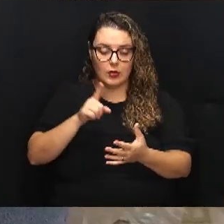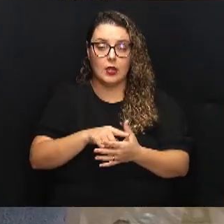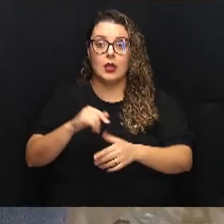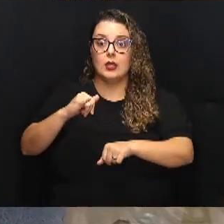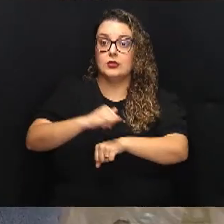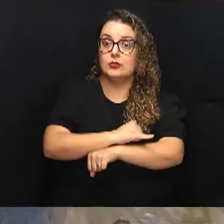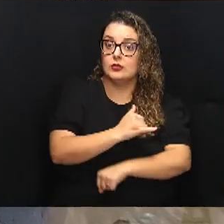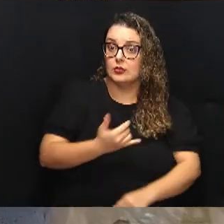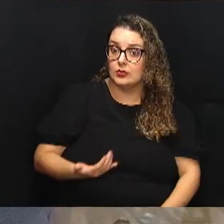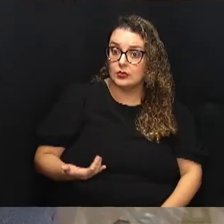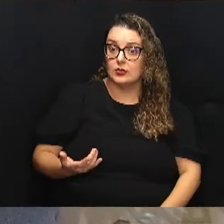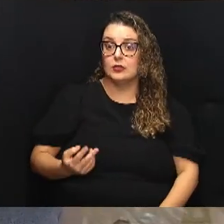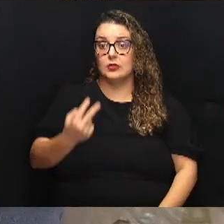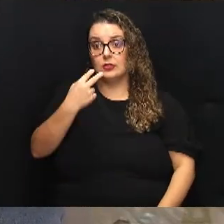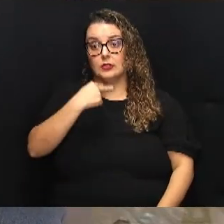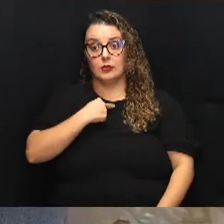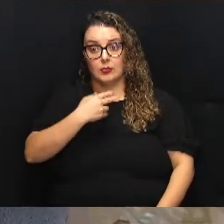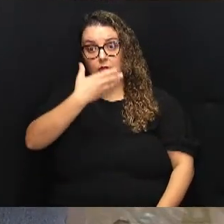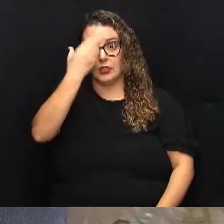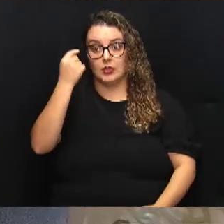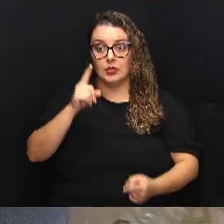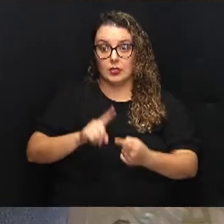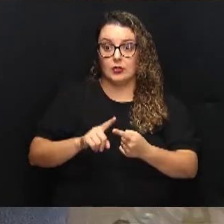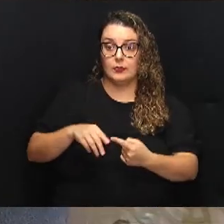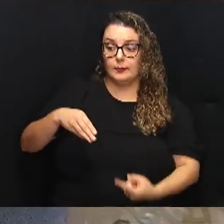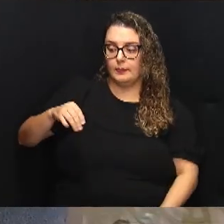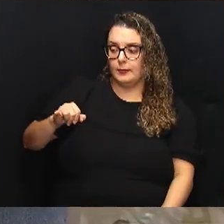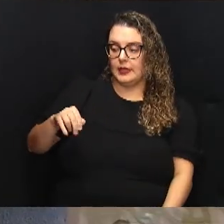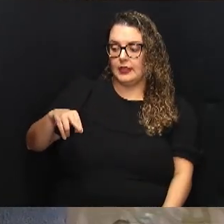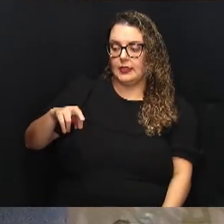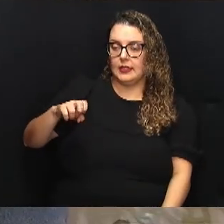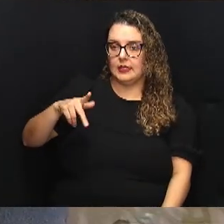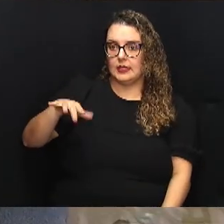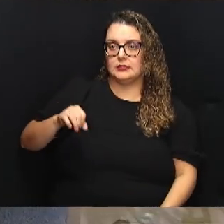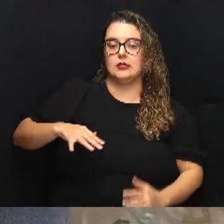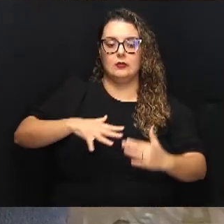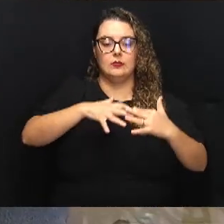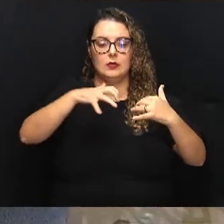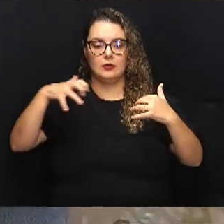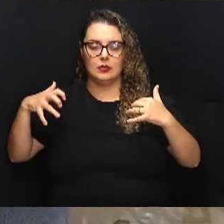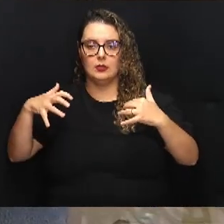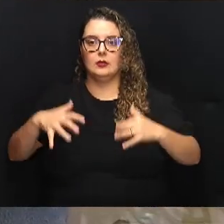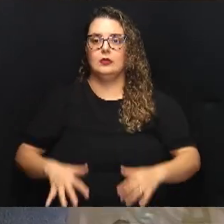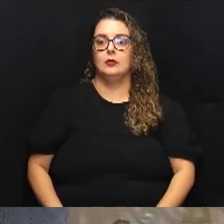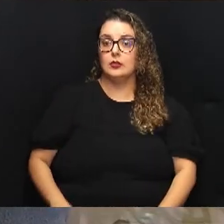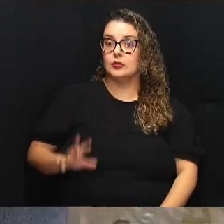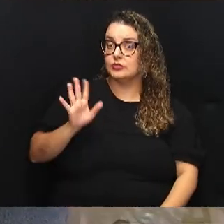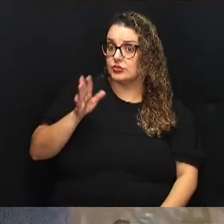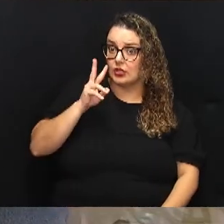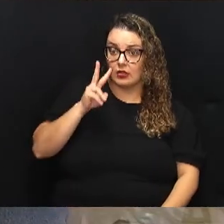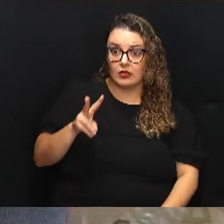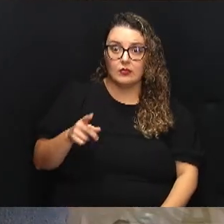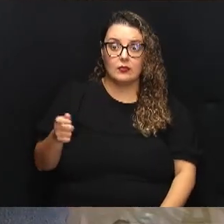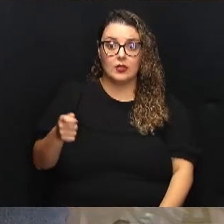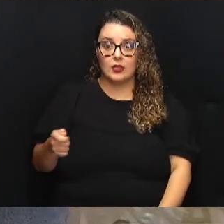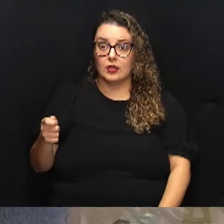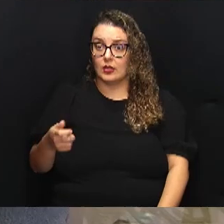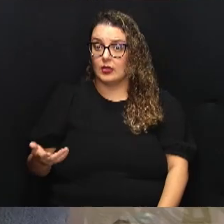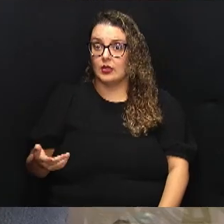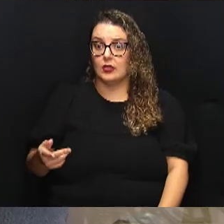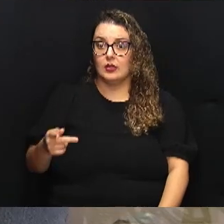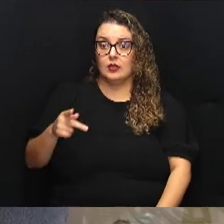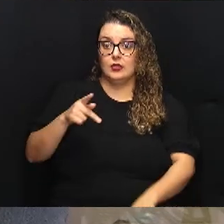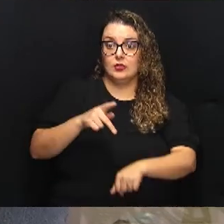a gente não pode esquecer do mercado de mineração. Então, a gente já tem visto as associações de